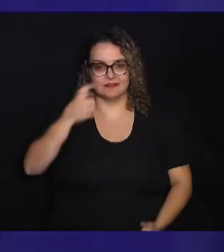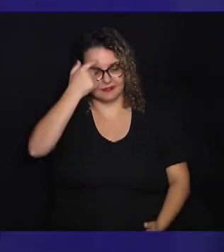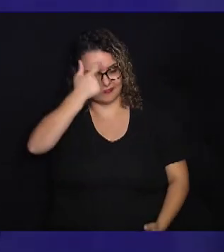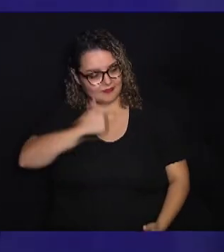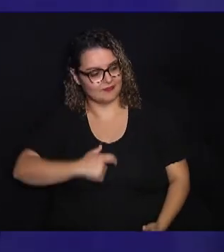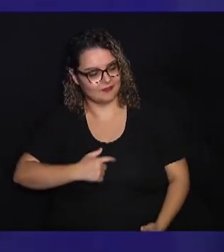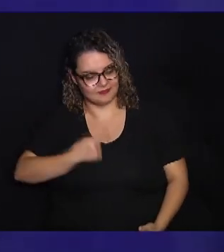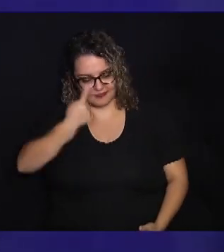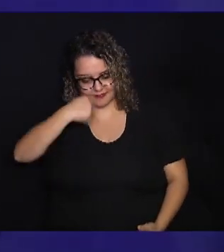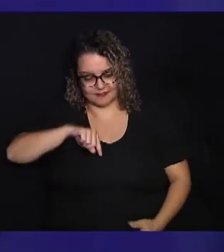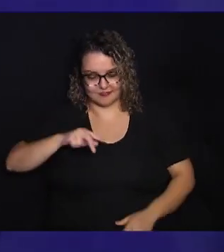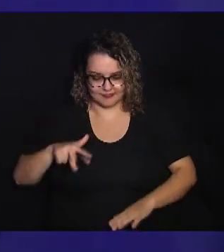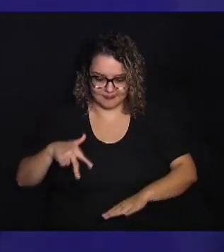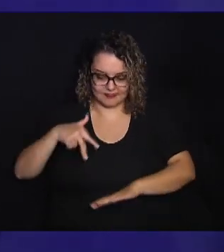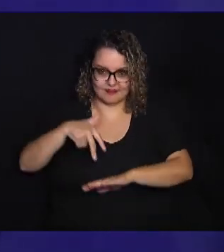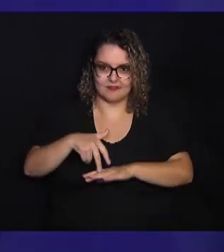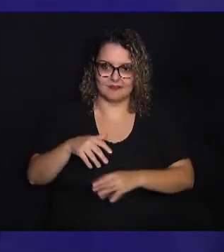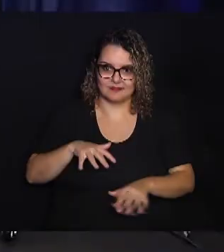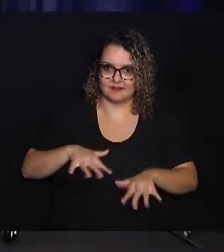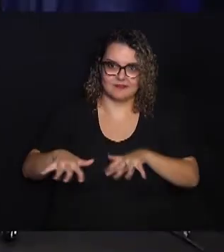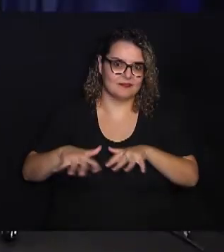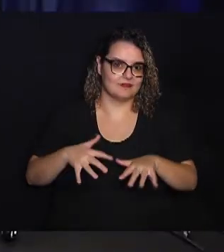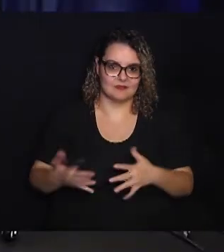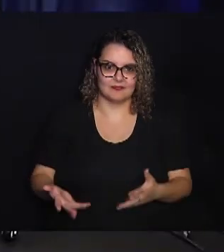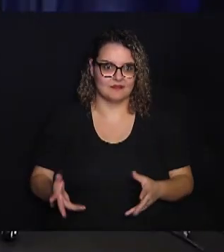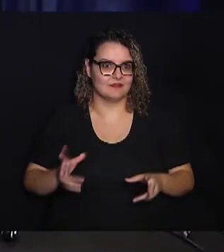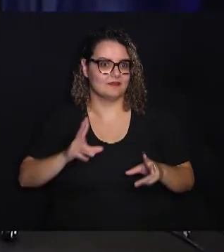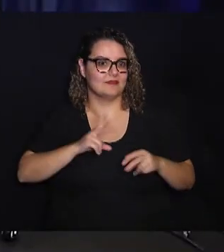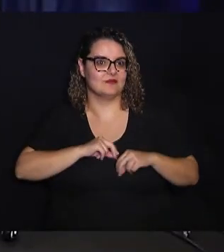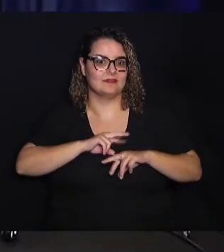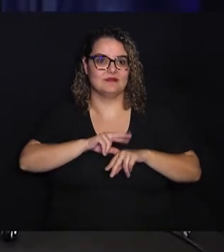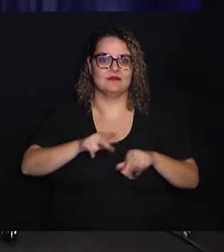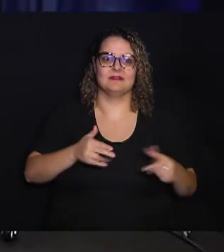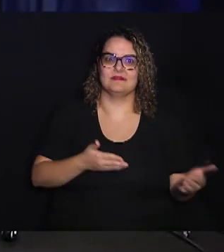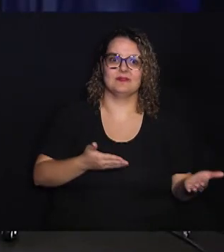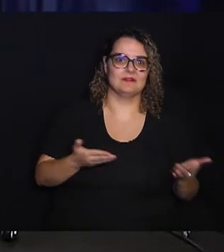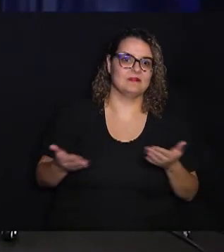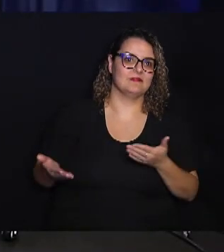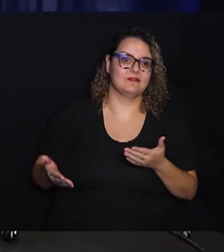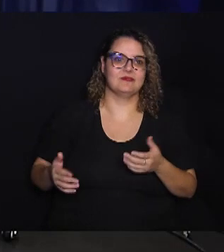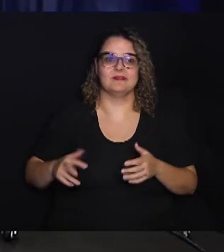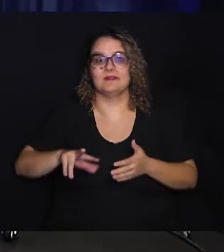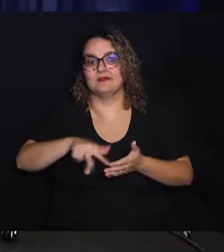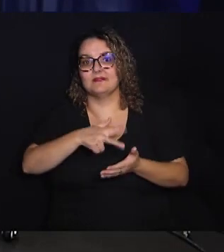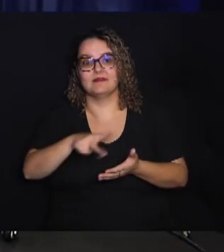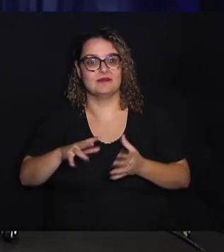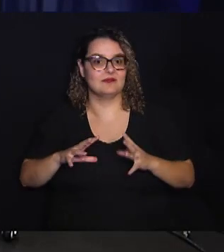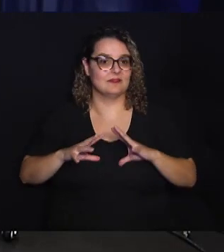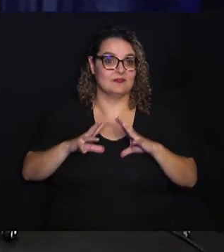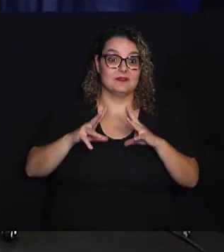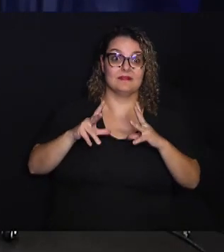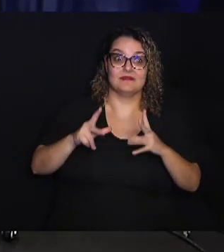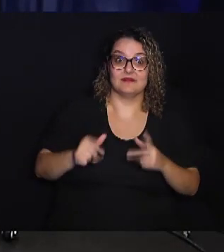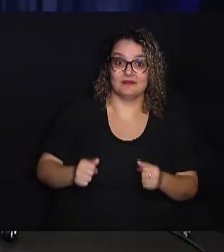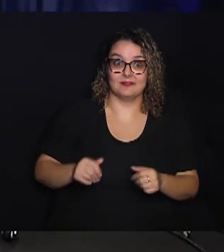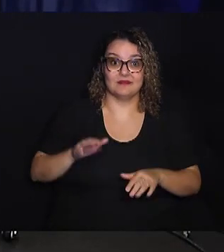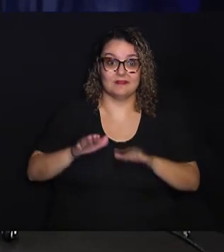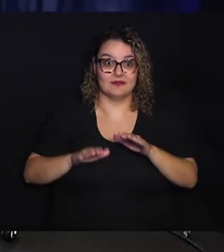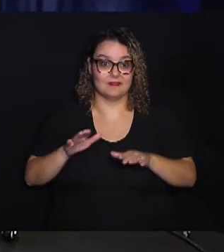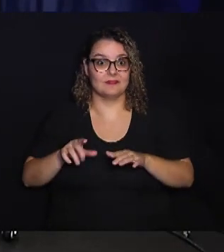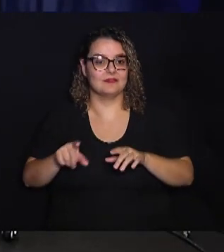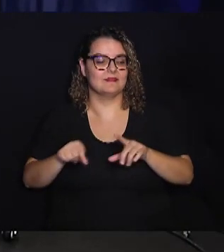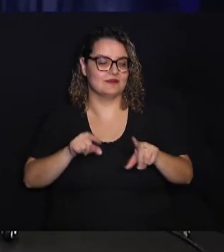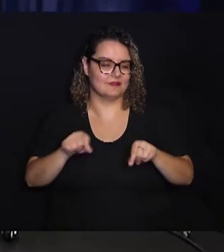no movimento. E aí, nossa, fizemos várias apresentações, aí ele dançava com todo mundo, porque às vezes eles escolhem